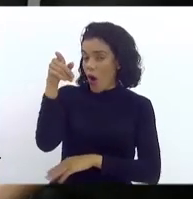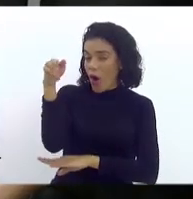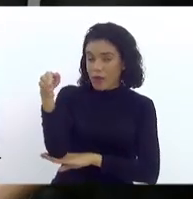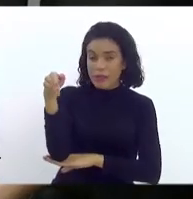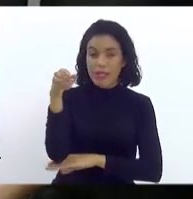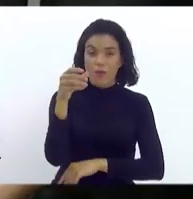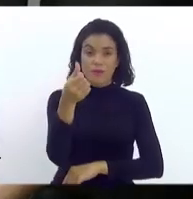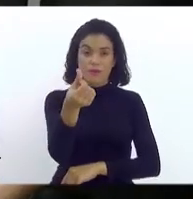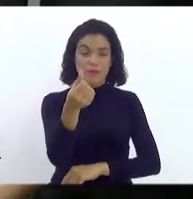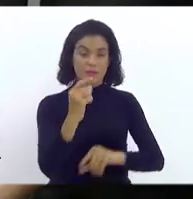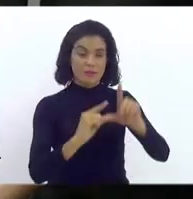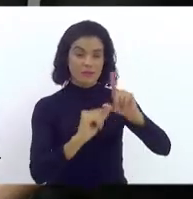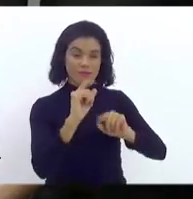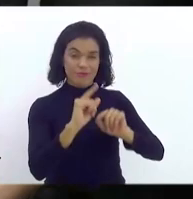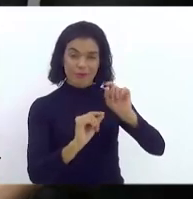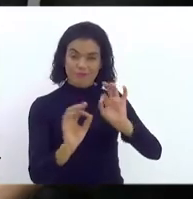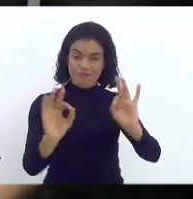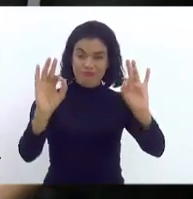Paulo, como